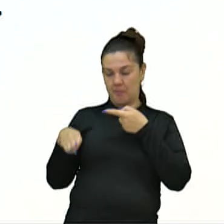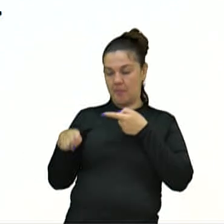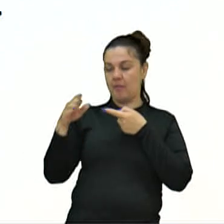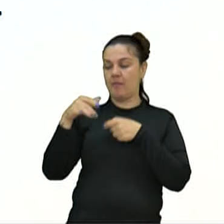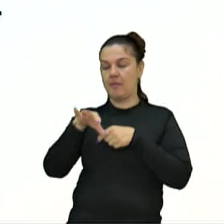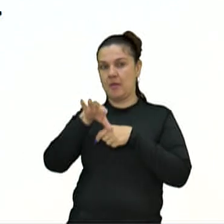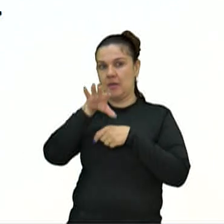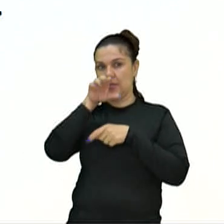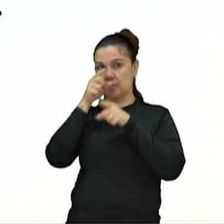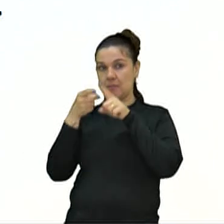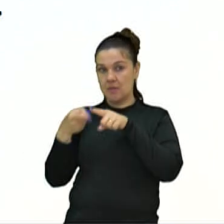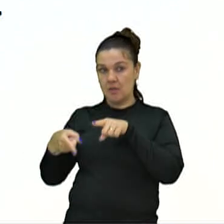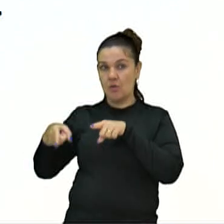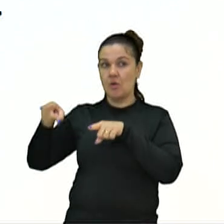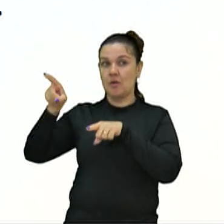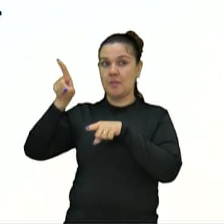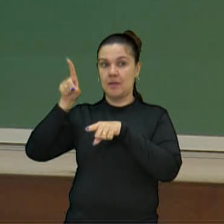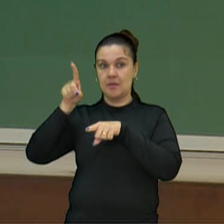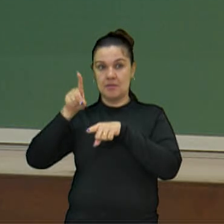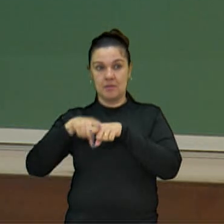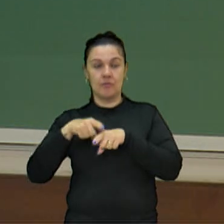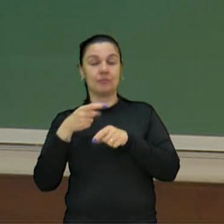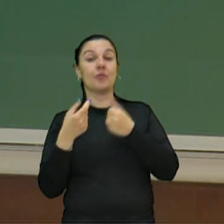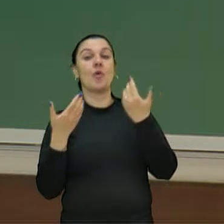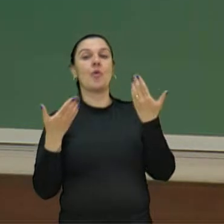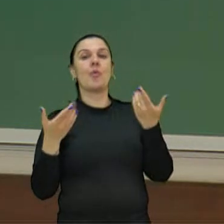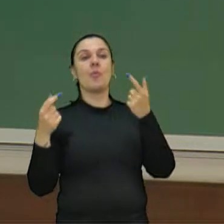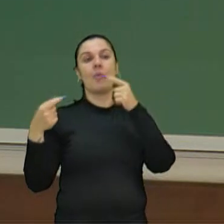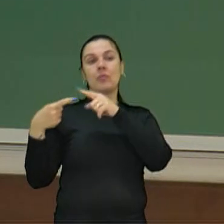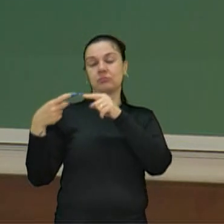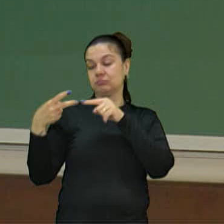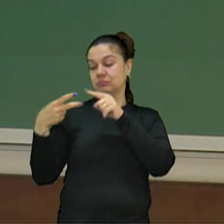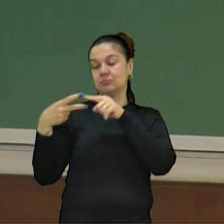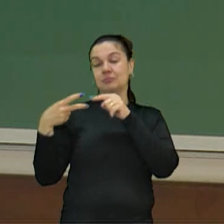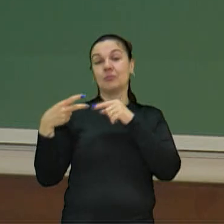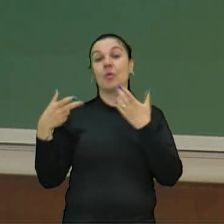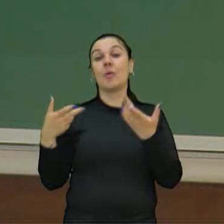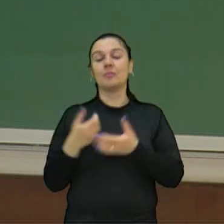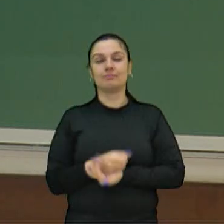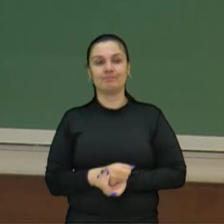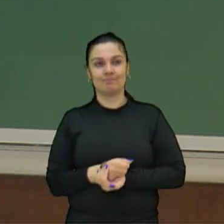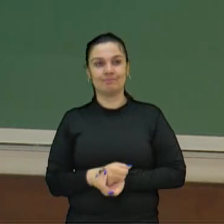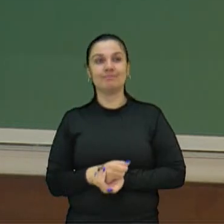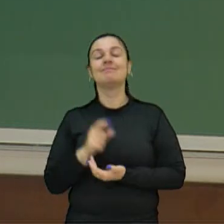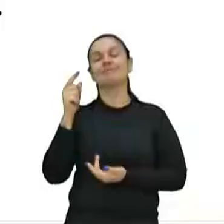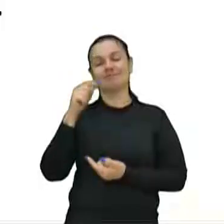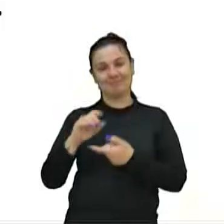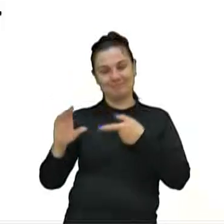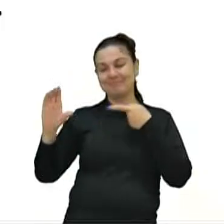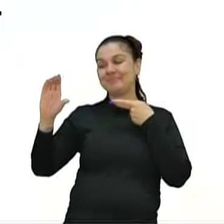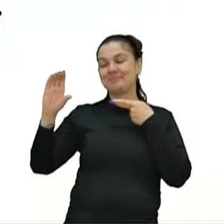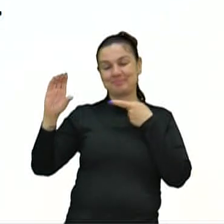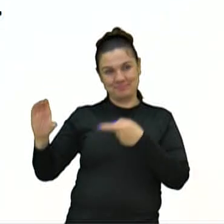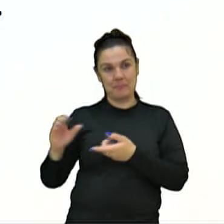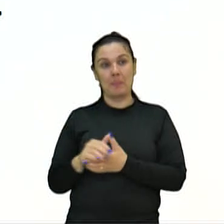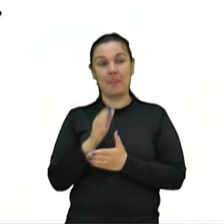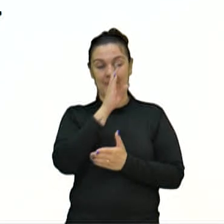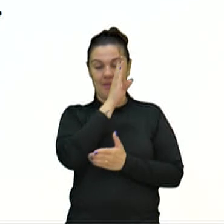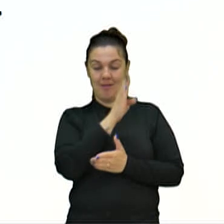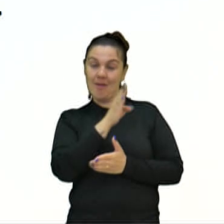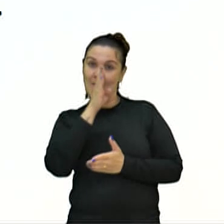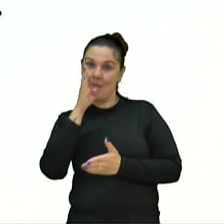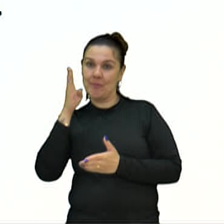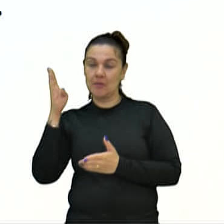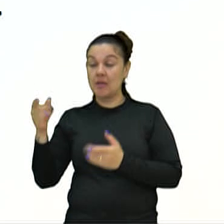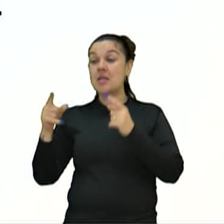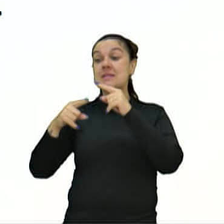respiração aeróbia e fotossíntese ou fermentação, fotossíntese e respiração aeróbia? Essa aqui, né, gente? Fermentação,